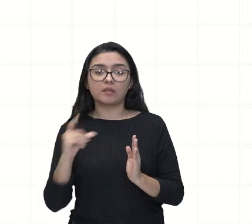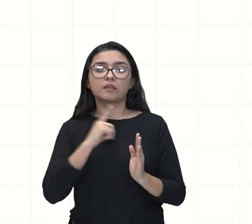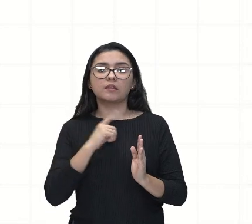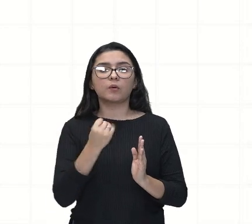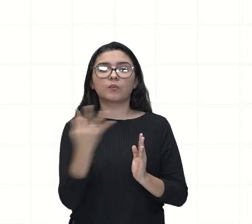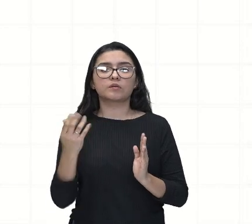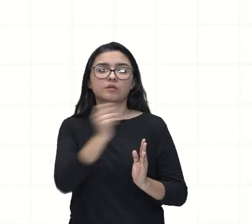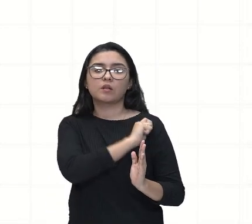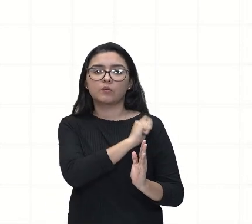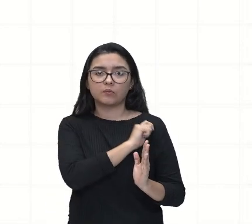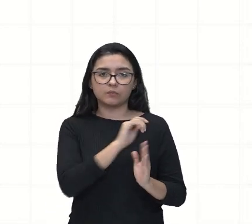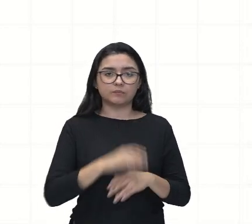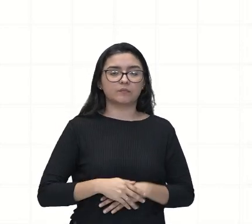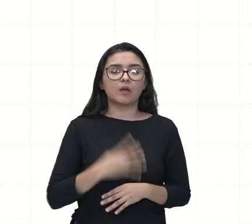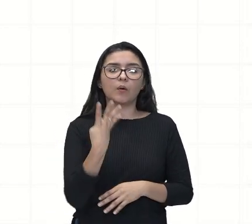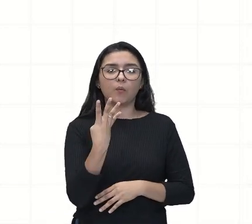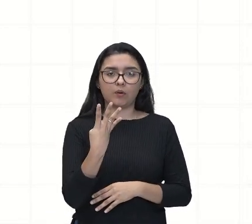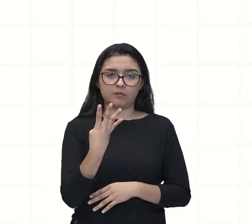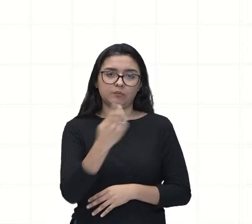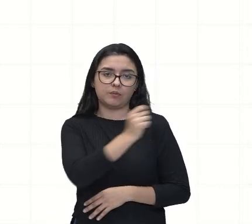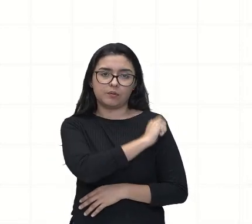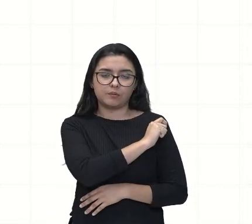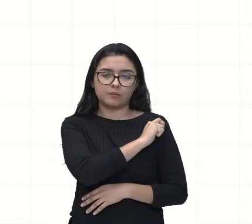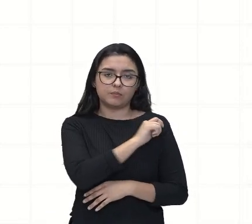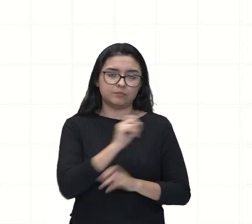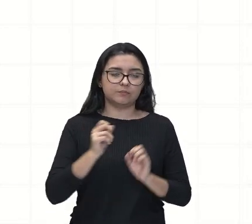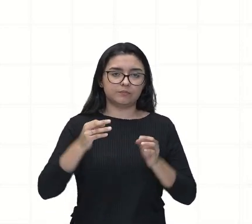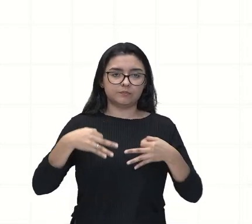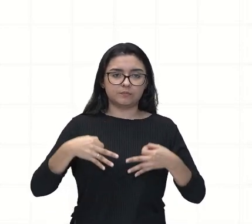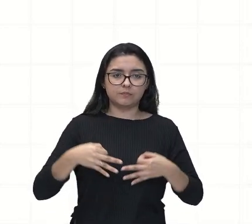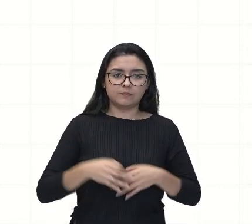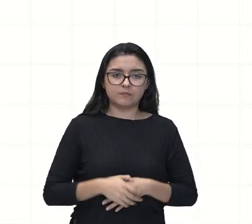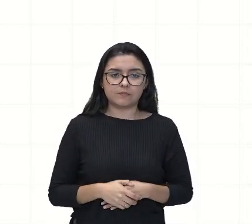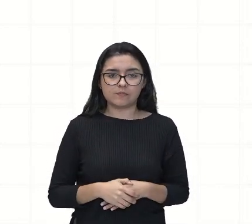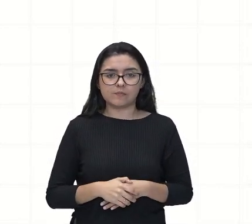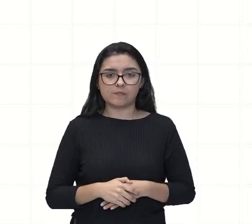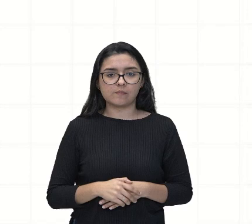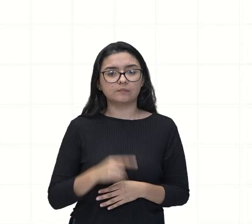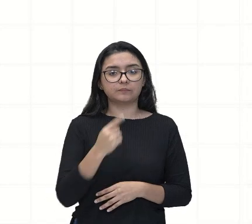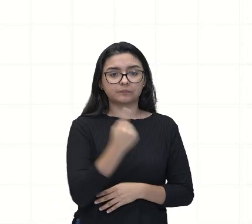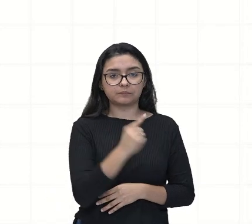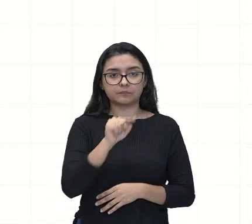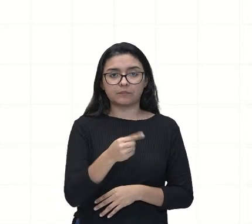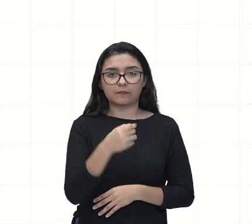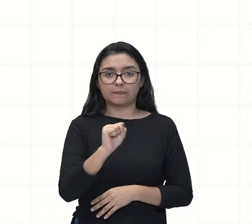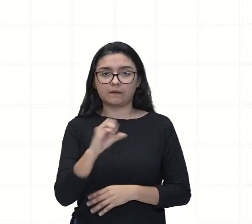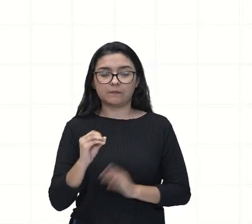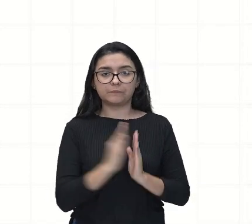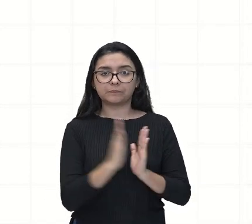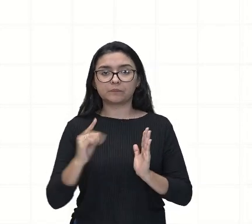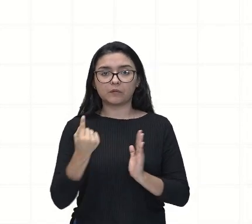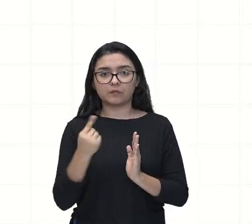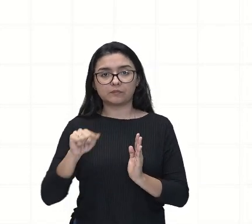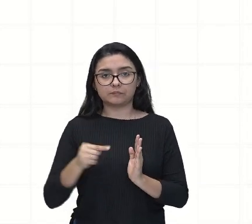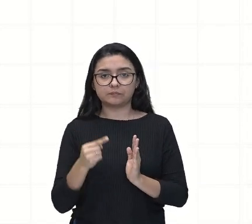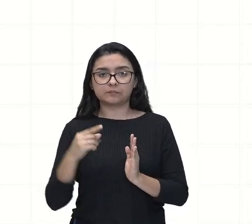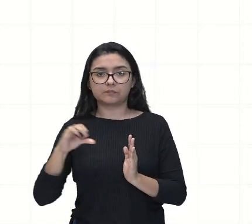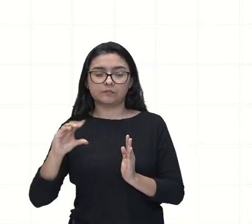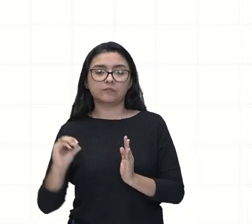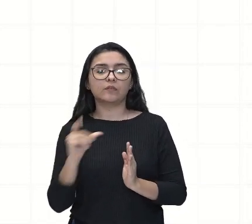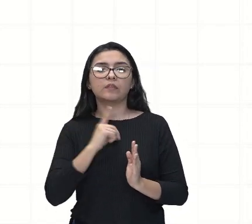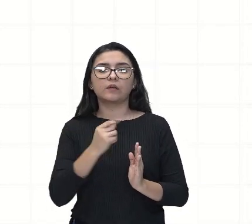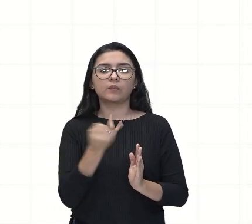aqui 4 alunos. Tudo bem? E entre 1,80 e 1,90, nós vamos ter